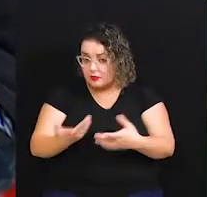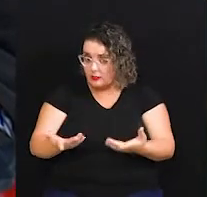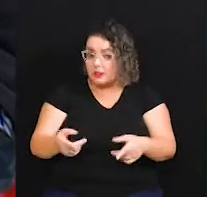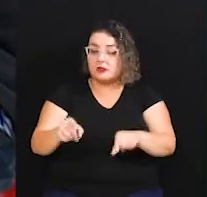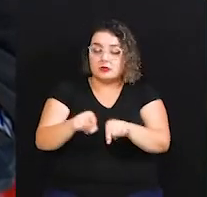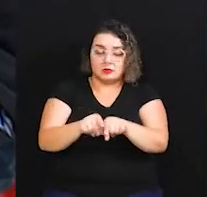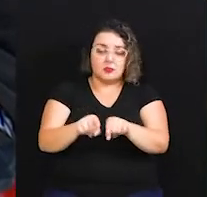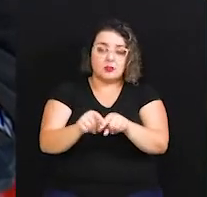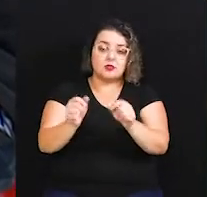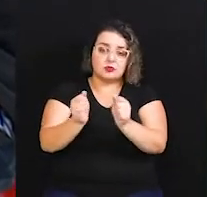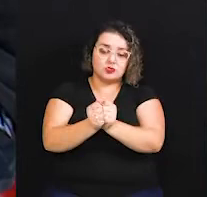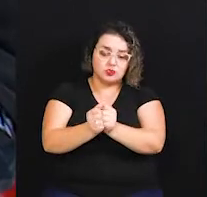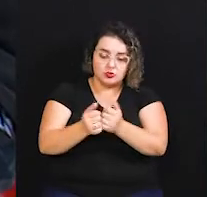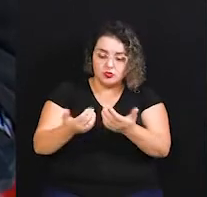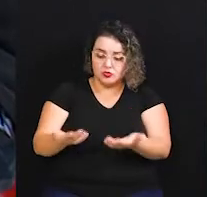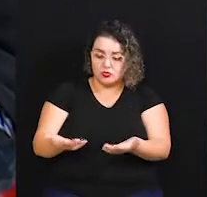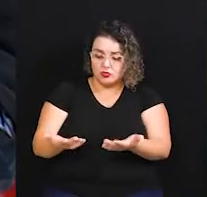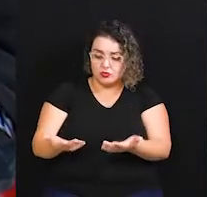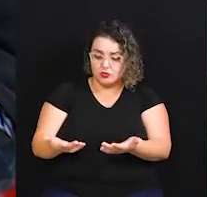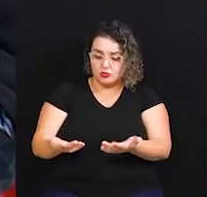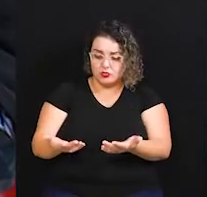seu tempo, para estar também com